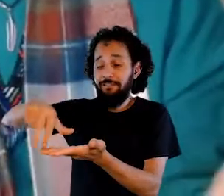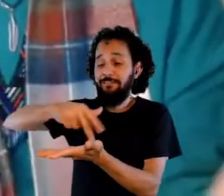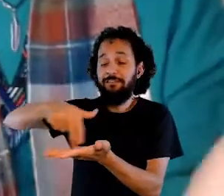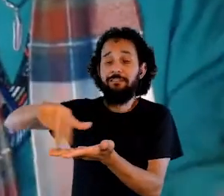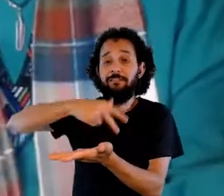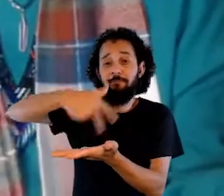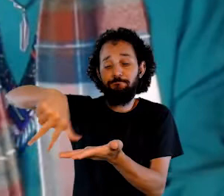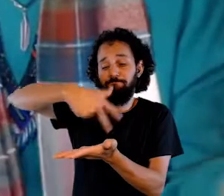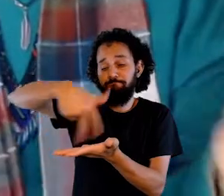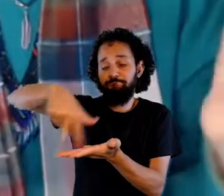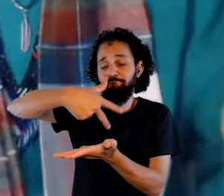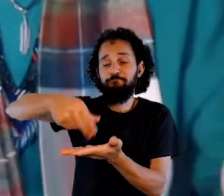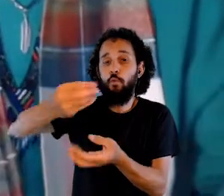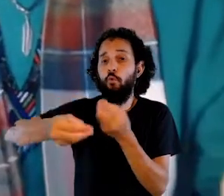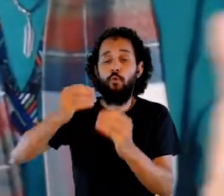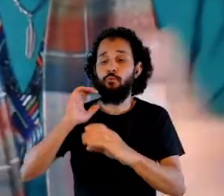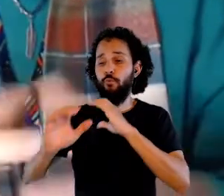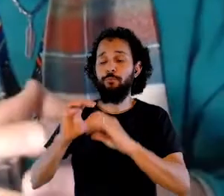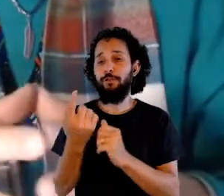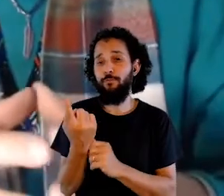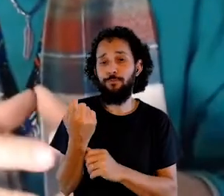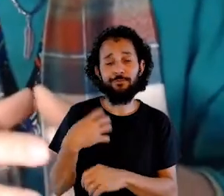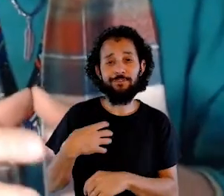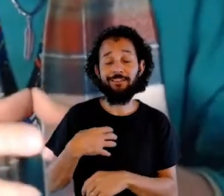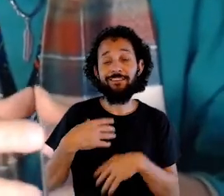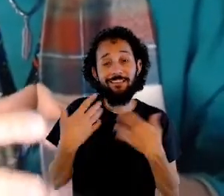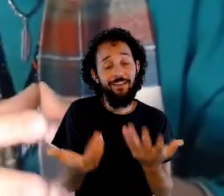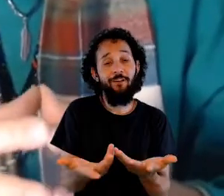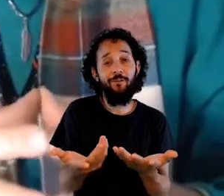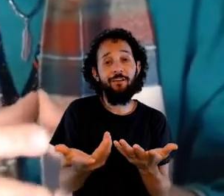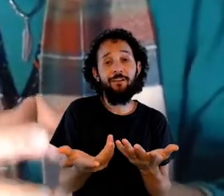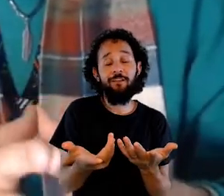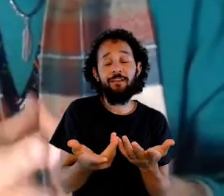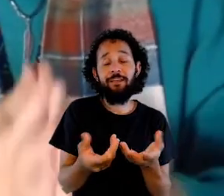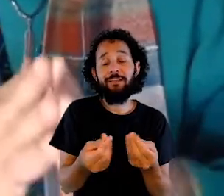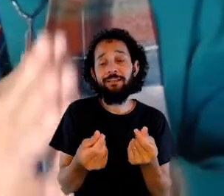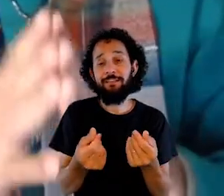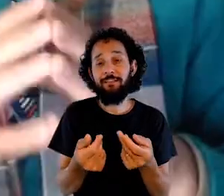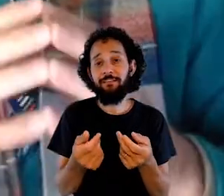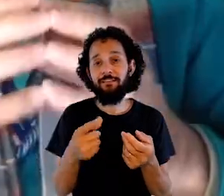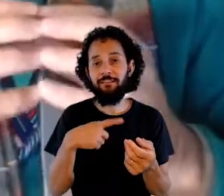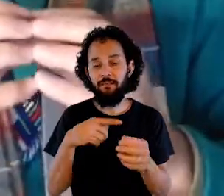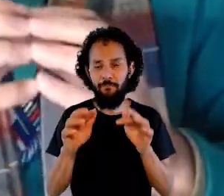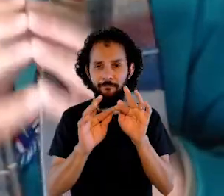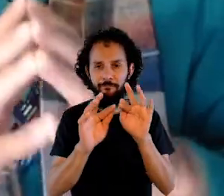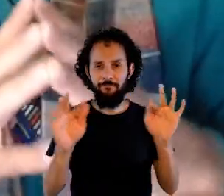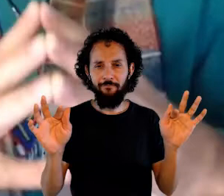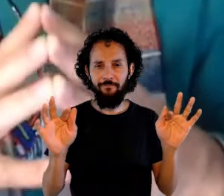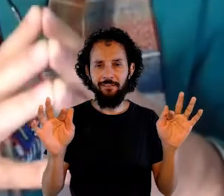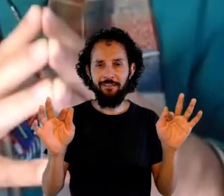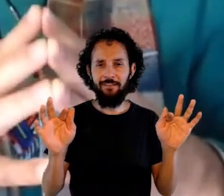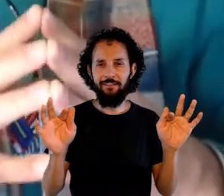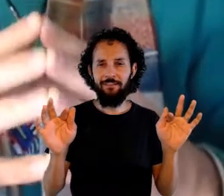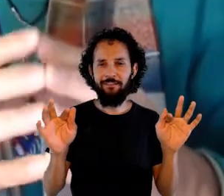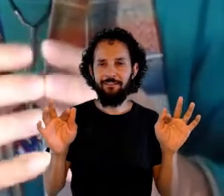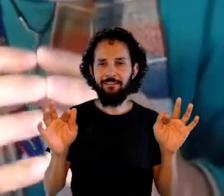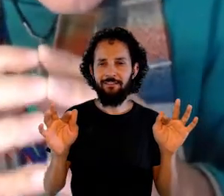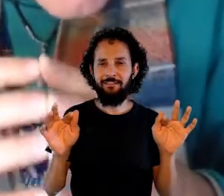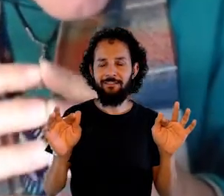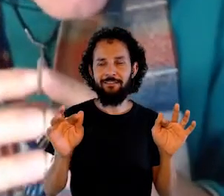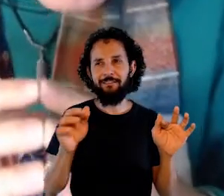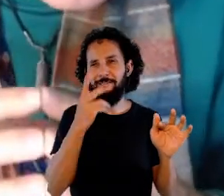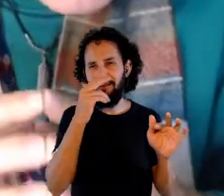comunicação. Então a gente pode dizer assim, tem uma frase que eu peguei, que eu acho que vocês conhecem bastante